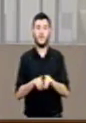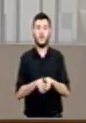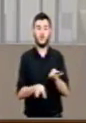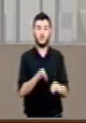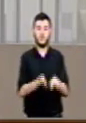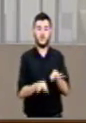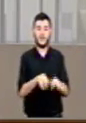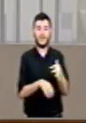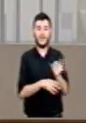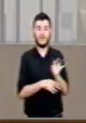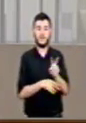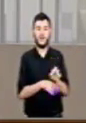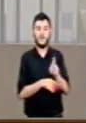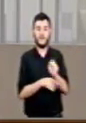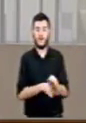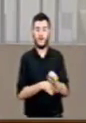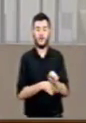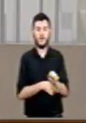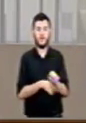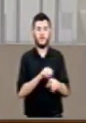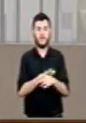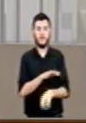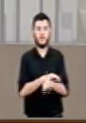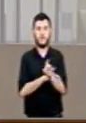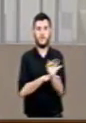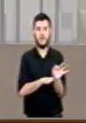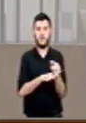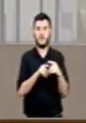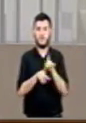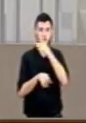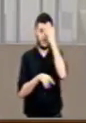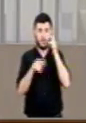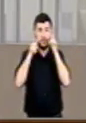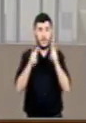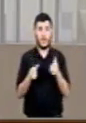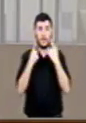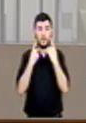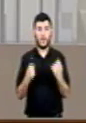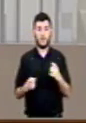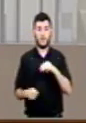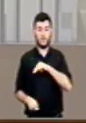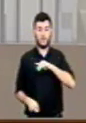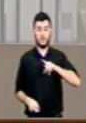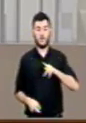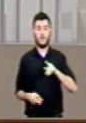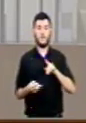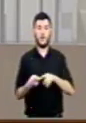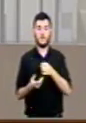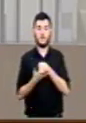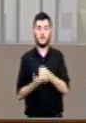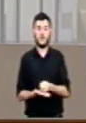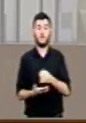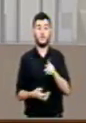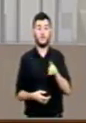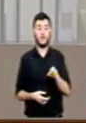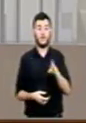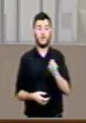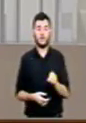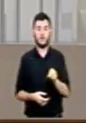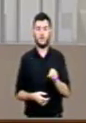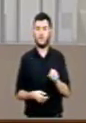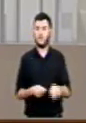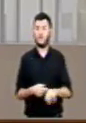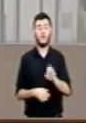Vara Federal da Seção Judiciária do Distrito Federal, interessados Ministério Público, assistentes Pedro Ricardo Araújo Carvalho, Everton